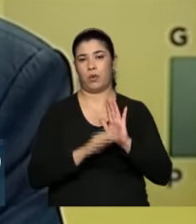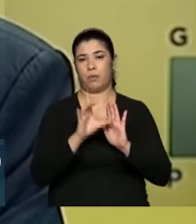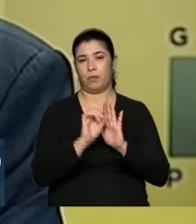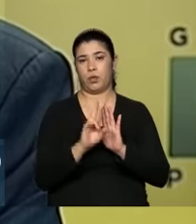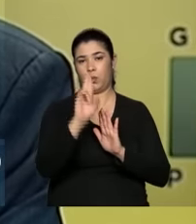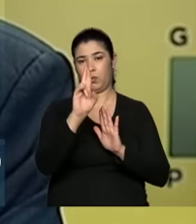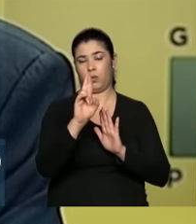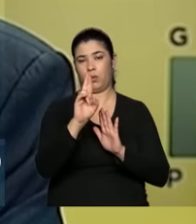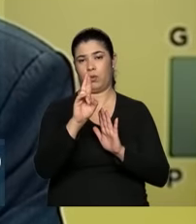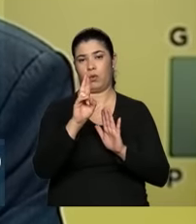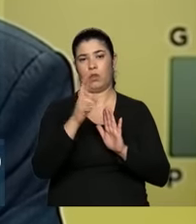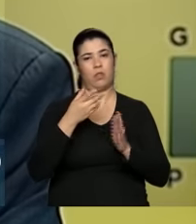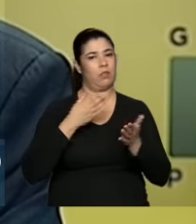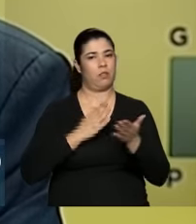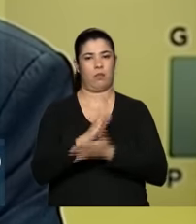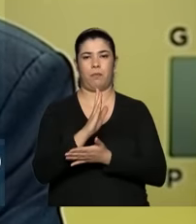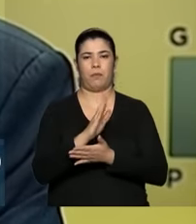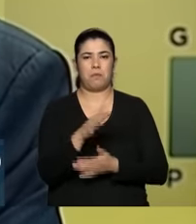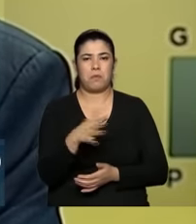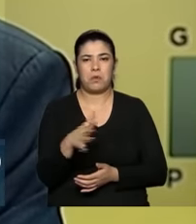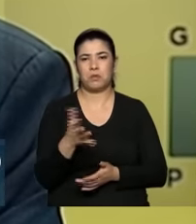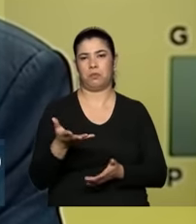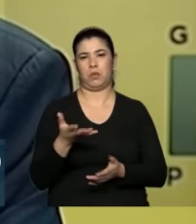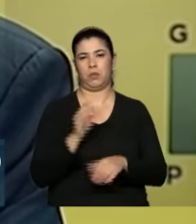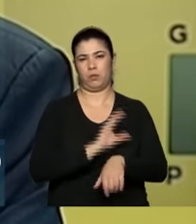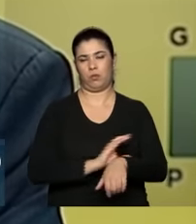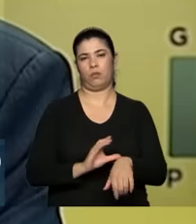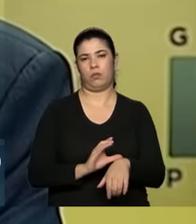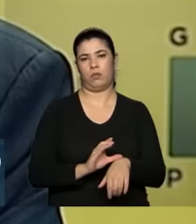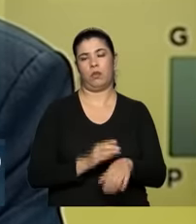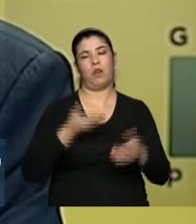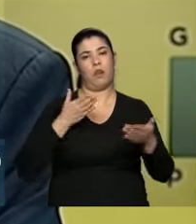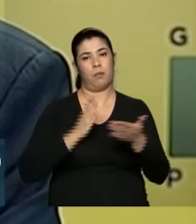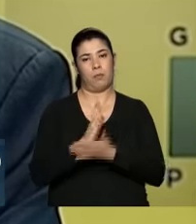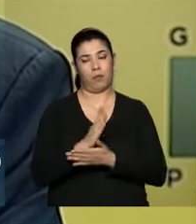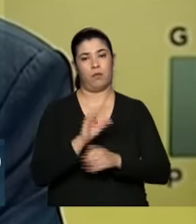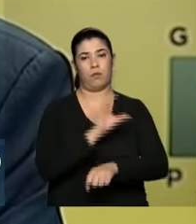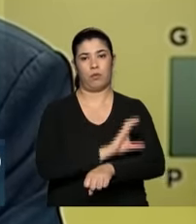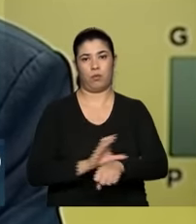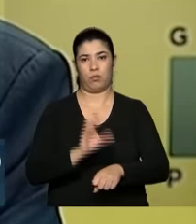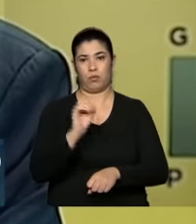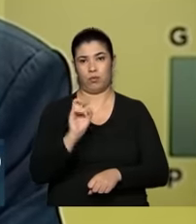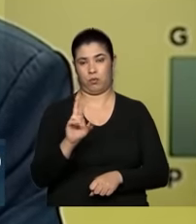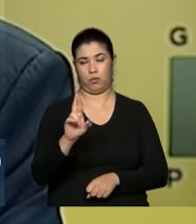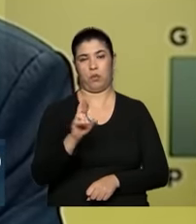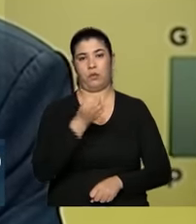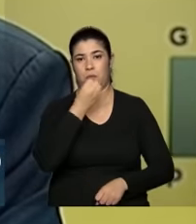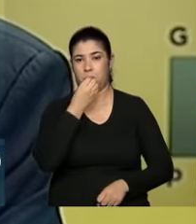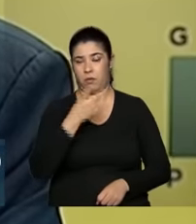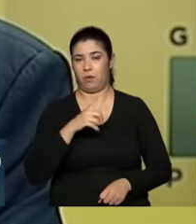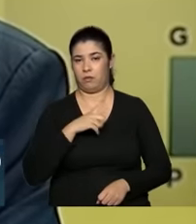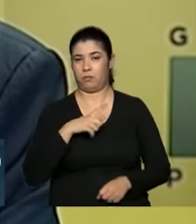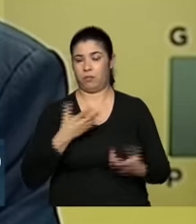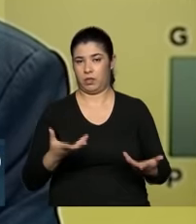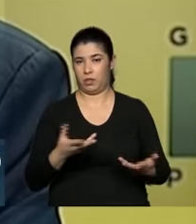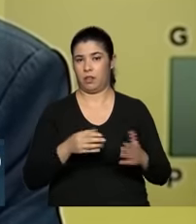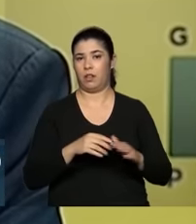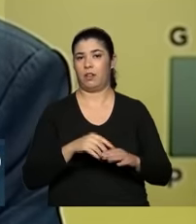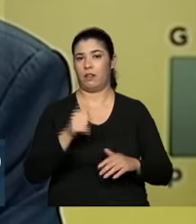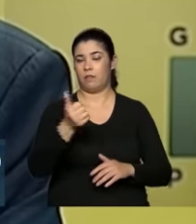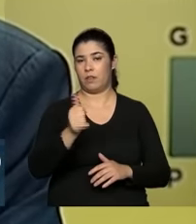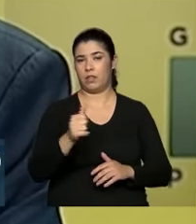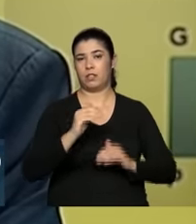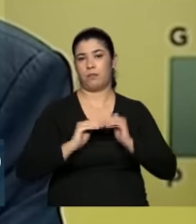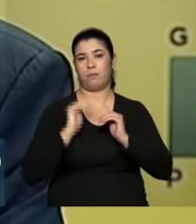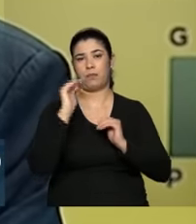aprova doutorados regulares. A CAPES só aprova doutorados bons. Então, nós adotamos esse critério.